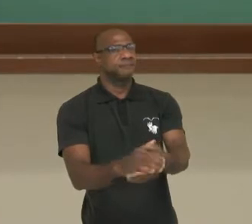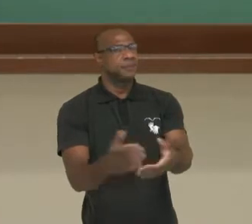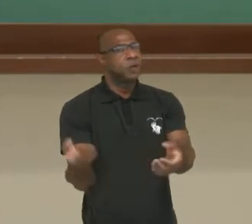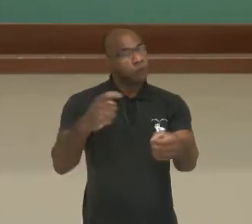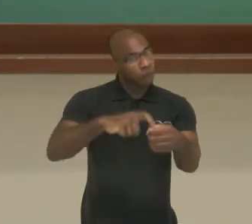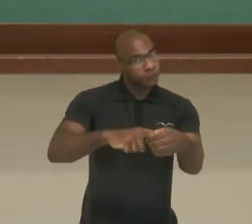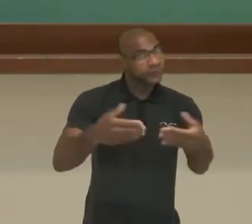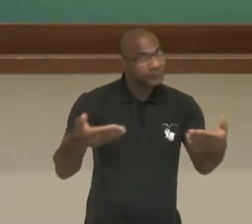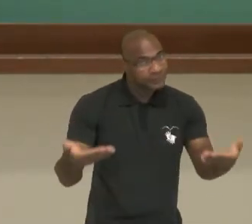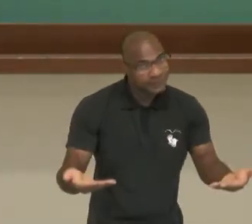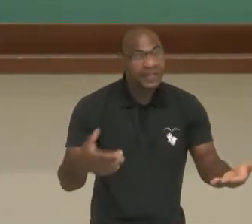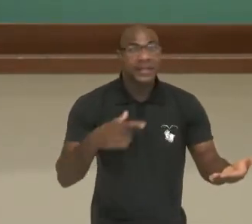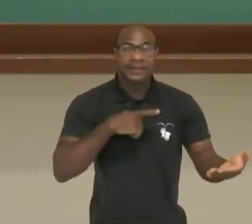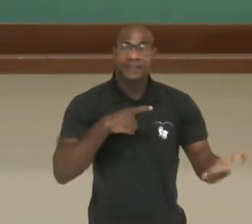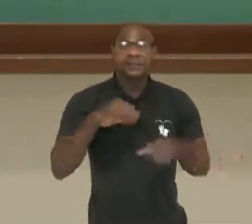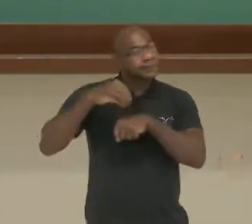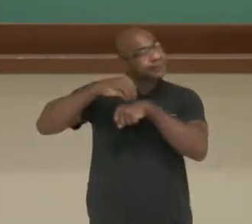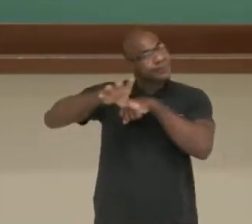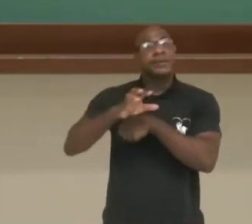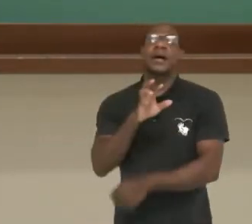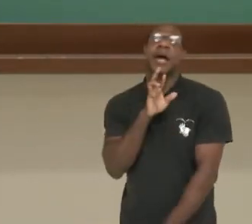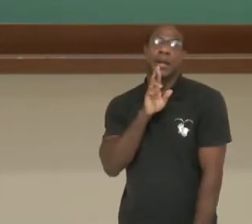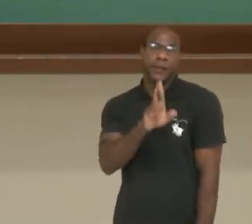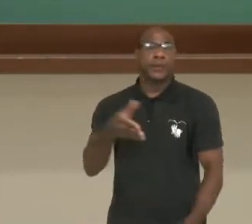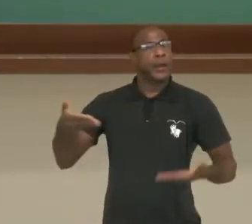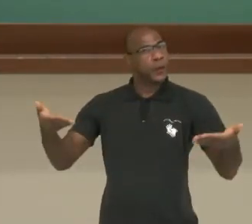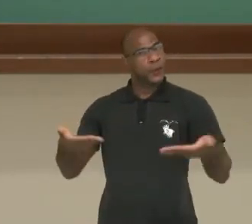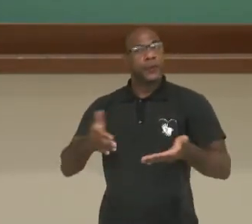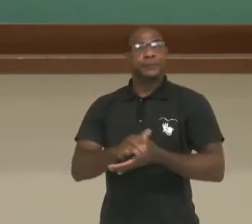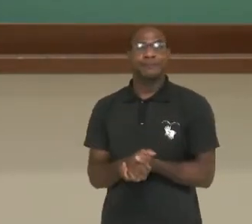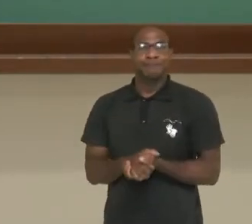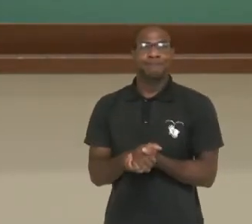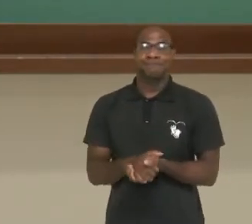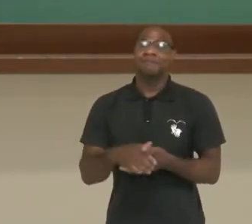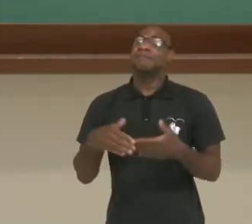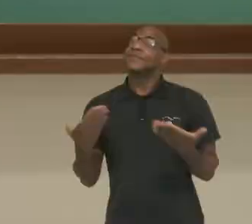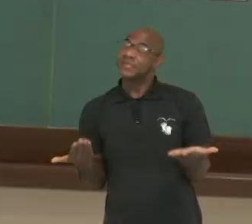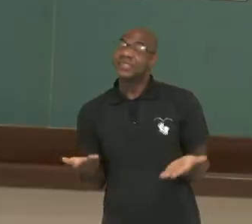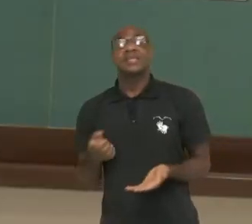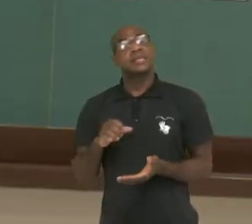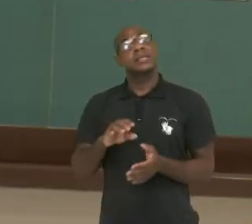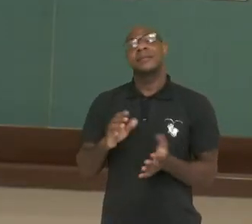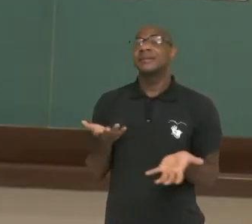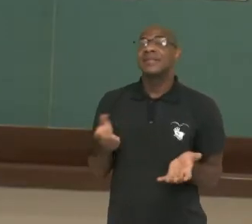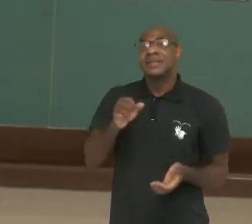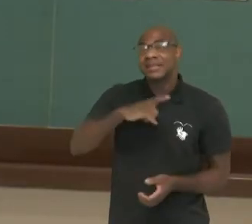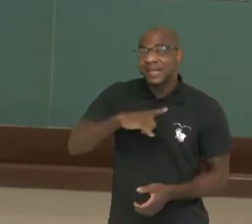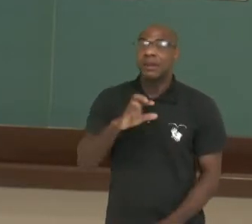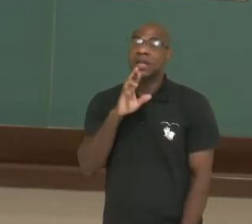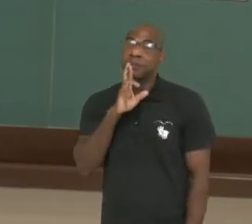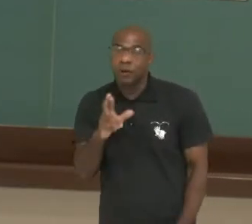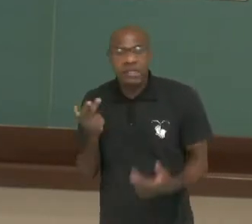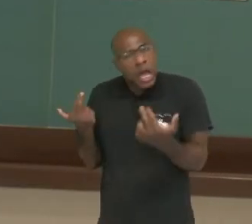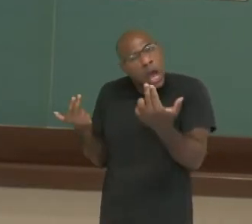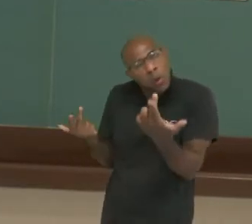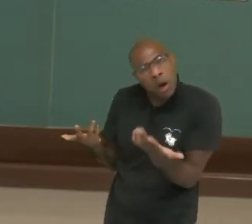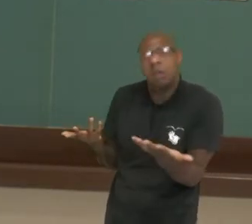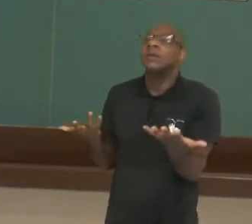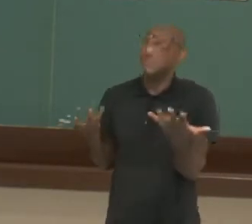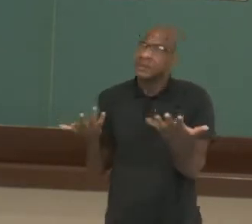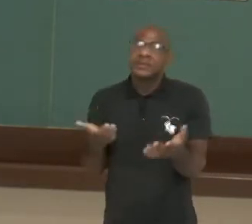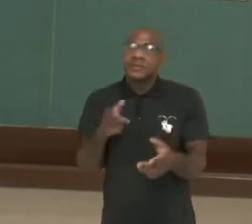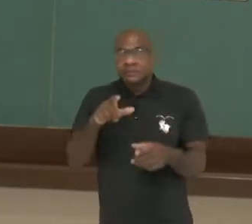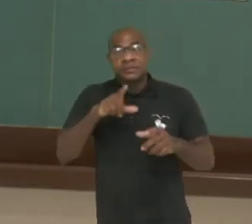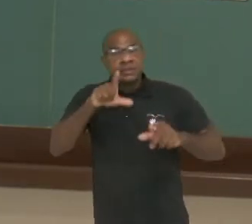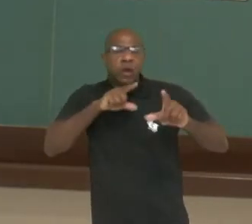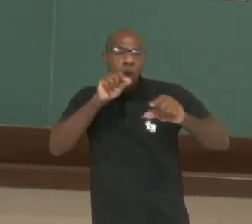Retornando então, aqui nós temos uma sugestão de resposta para vocês, né? Claro que se vocês elaboraram uma resposta semelhante, ainda que tenham selecionado